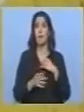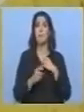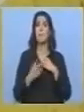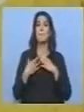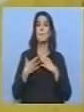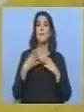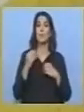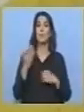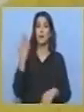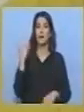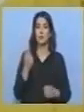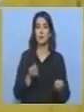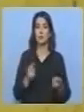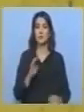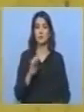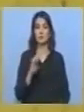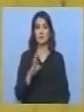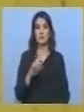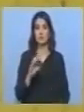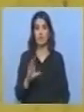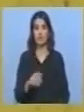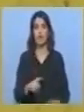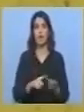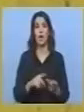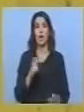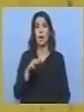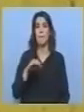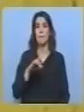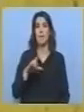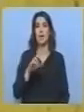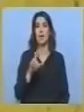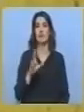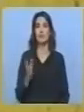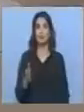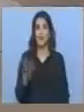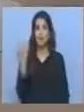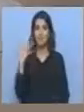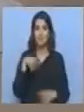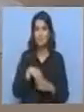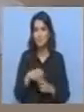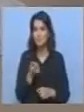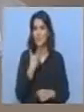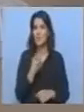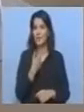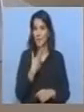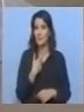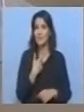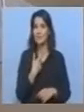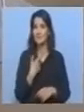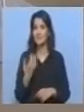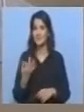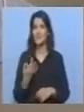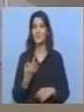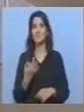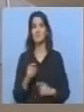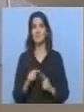esteve à frente do SES, o Amílcar esteve envolvido num medicamento radiofarmacêutico,